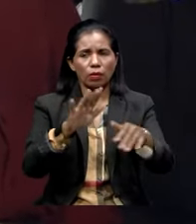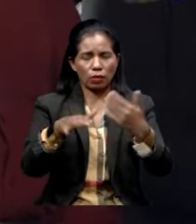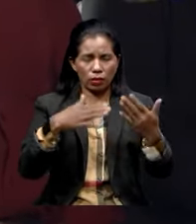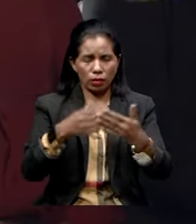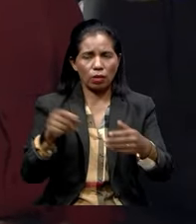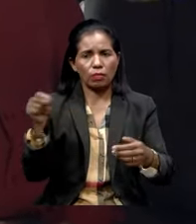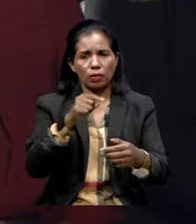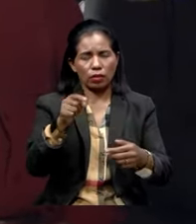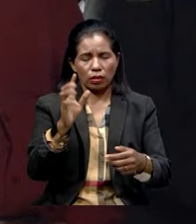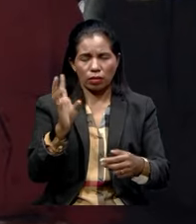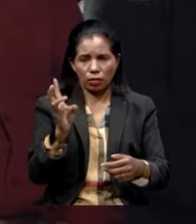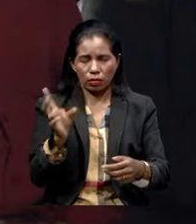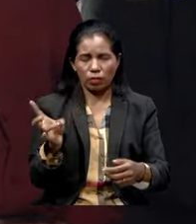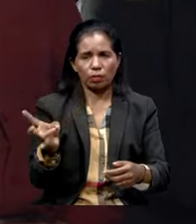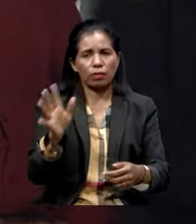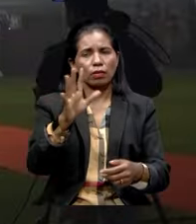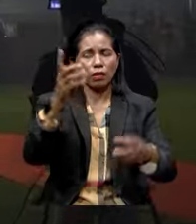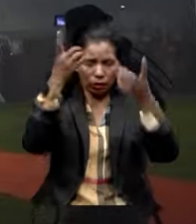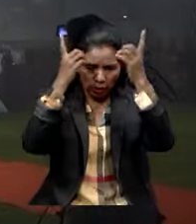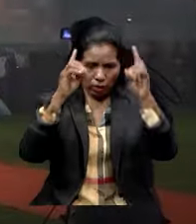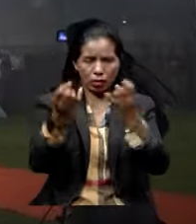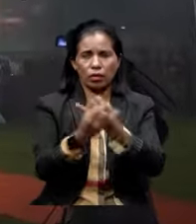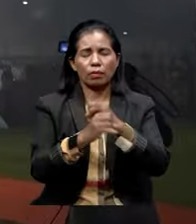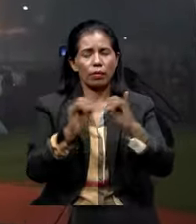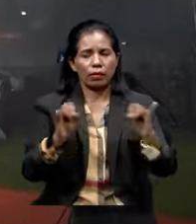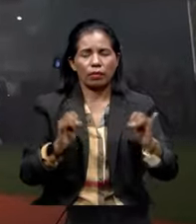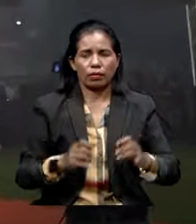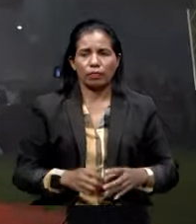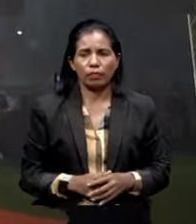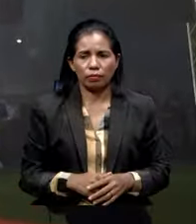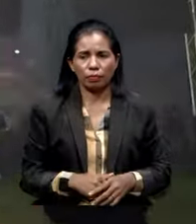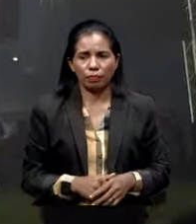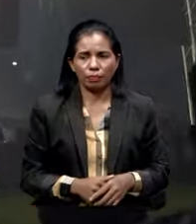porcento e tu não recebe o liu, mas decide o contra-sican, Adérito Ximenes, Ziemen.